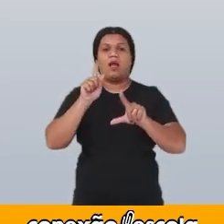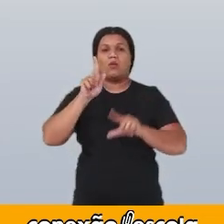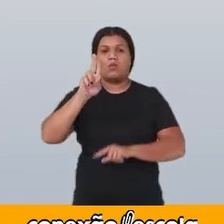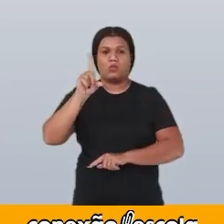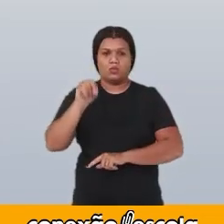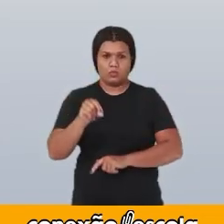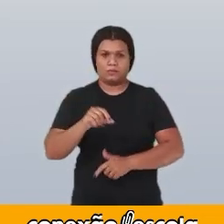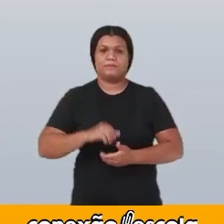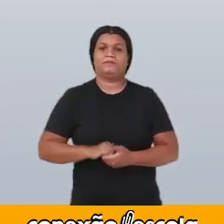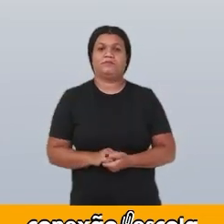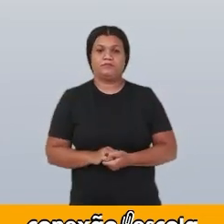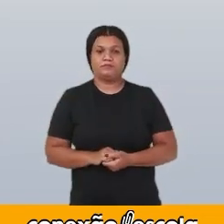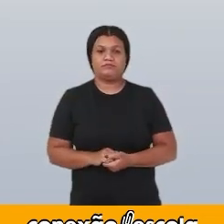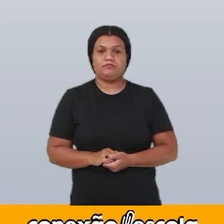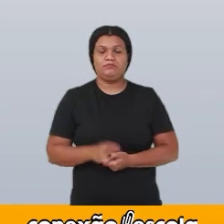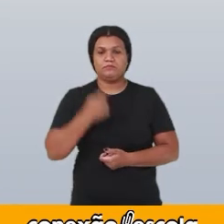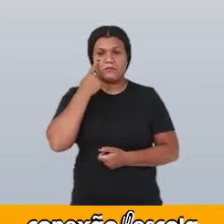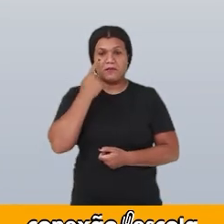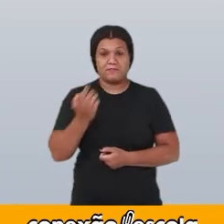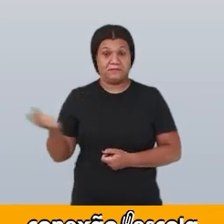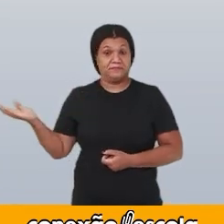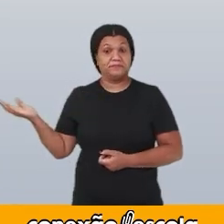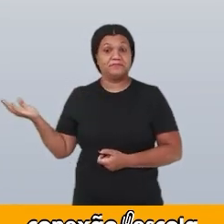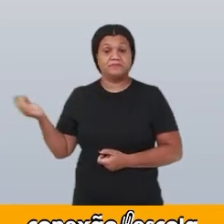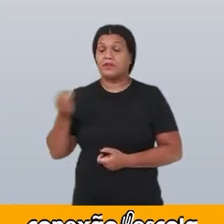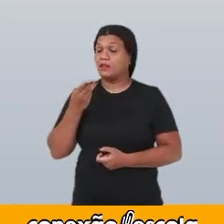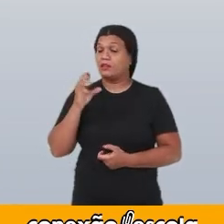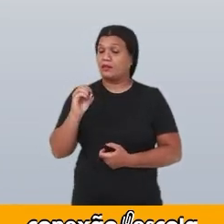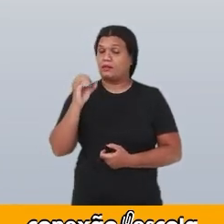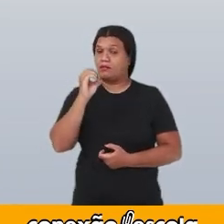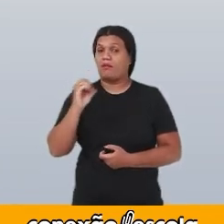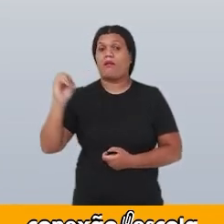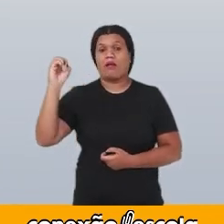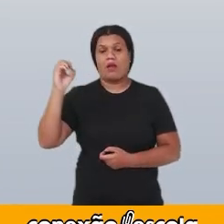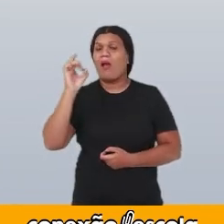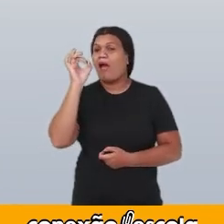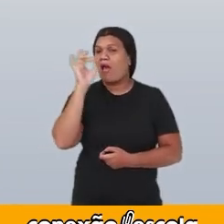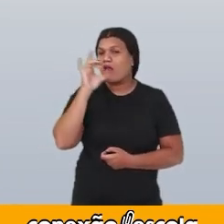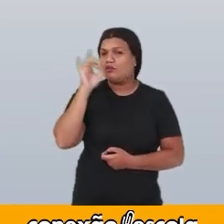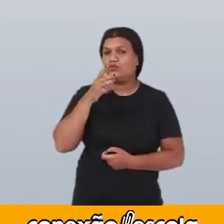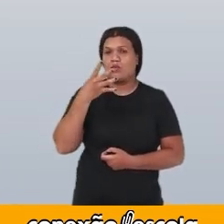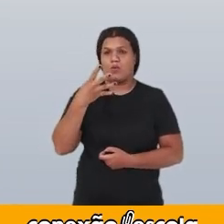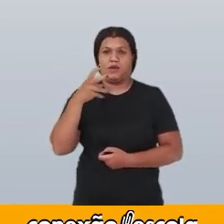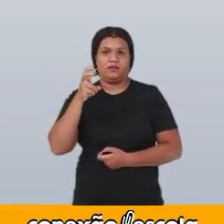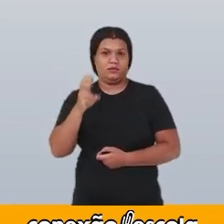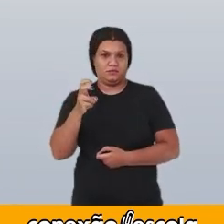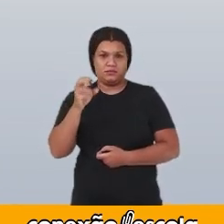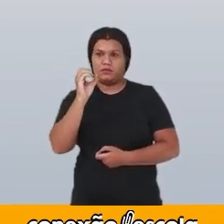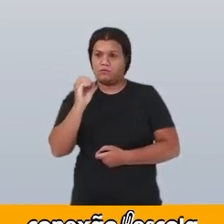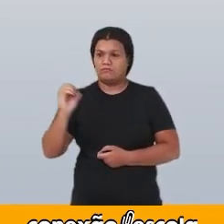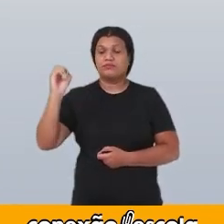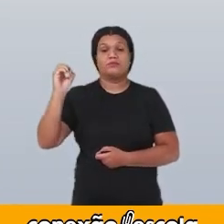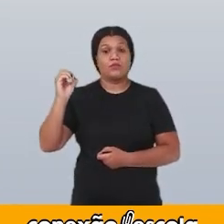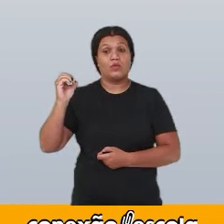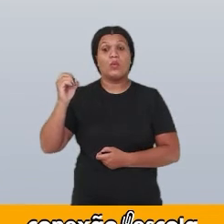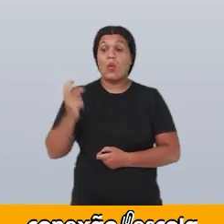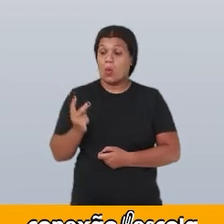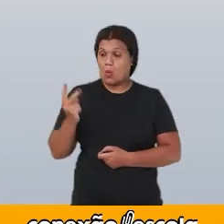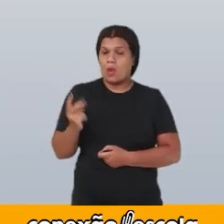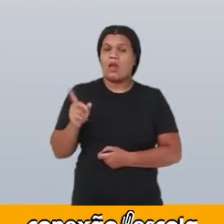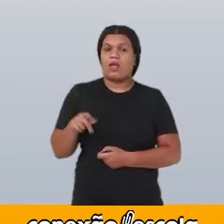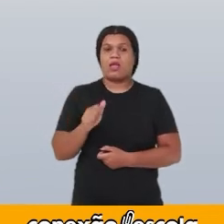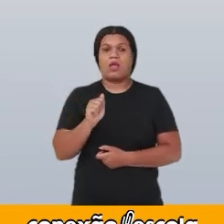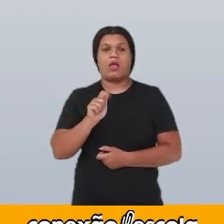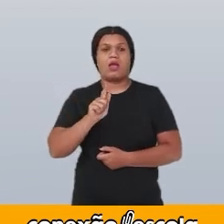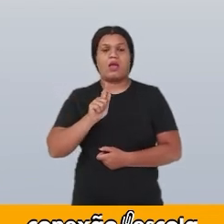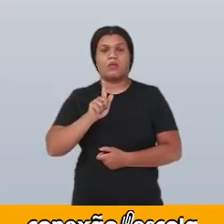agudo. Esse ângulo é de 30 graus e o ângulo azul, 45 graus. Ambos são ângulos